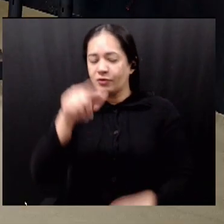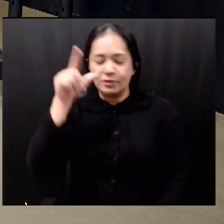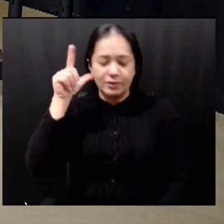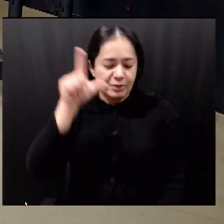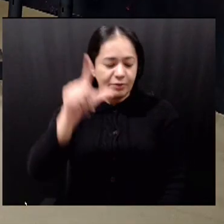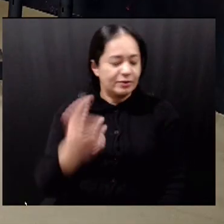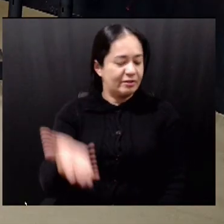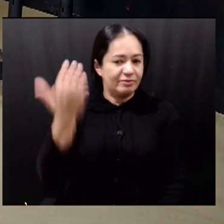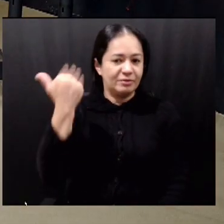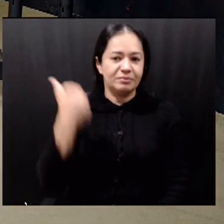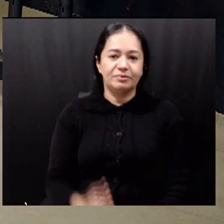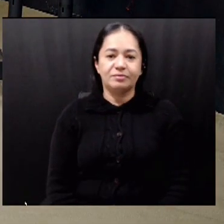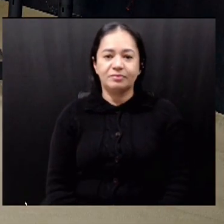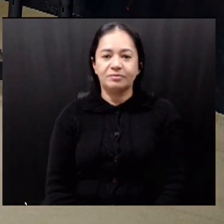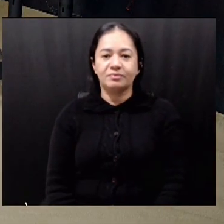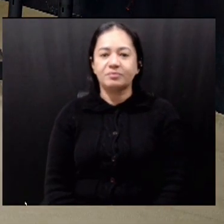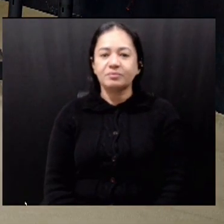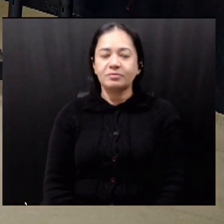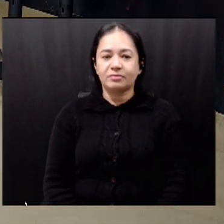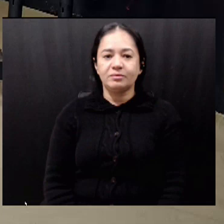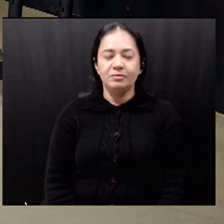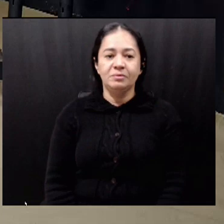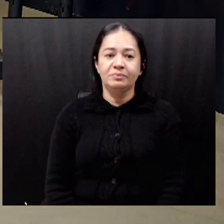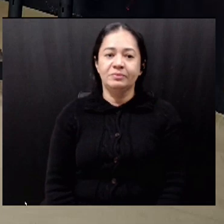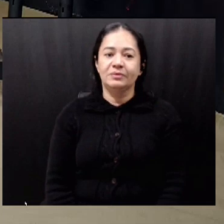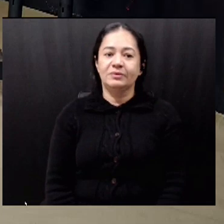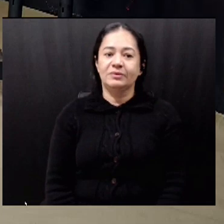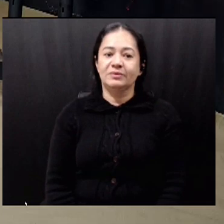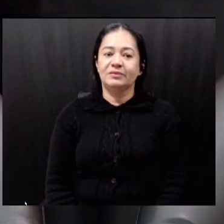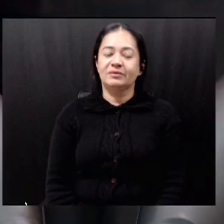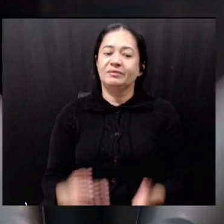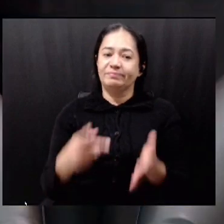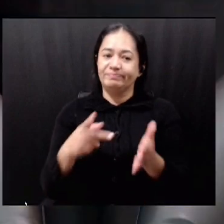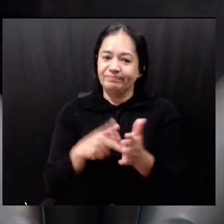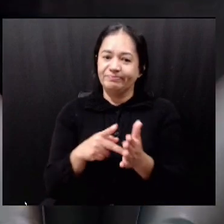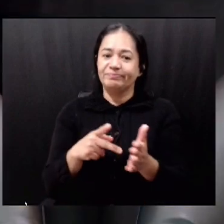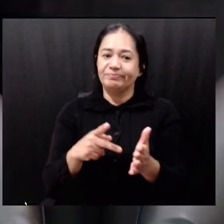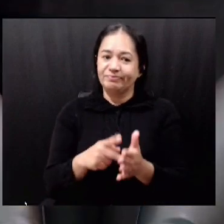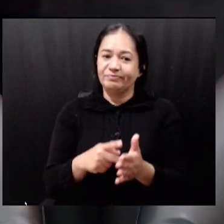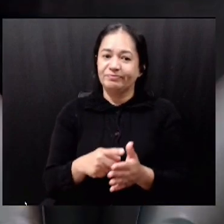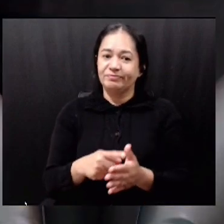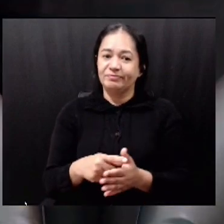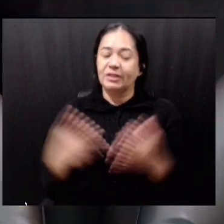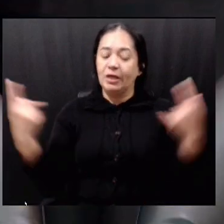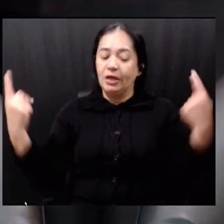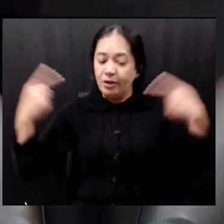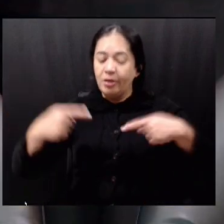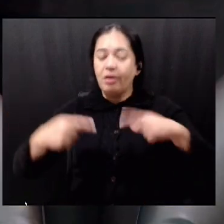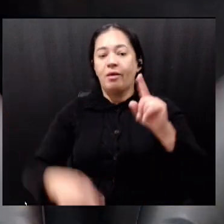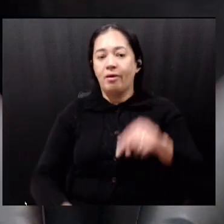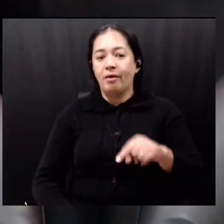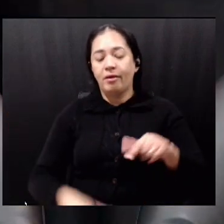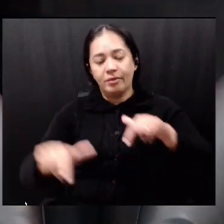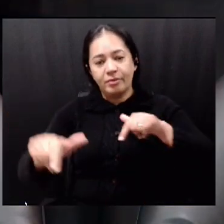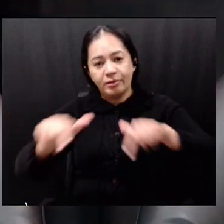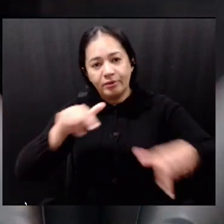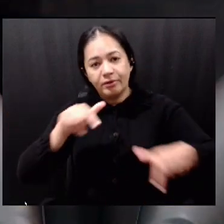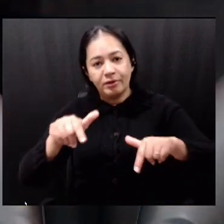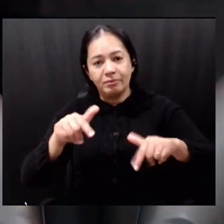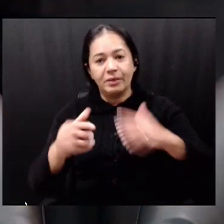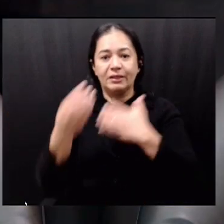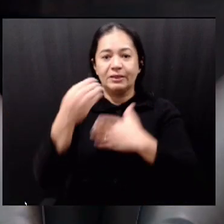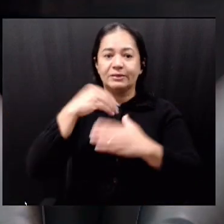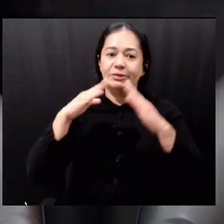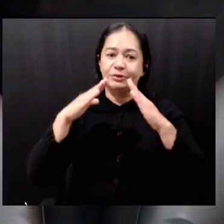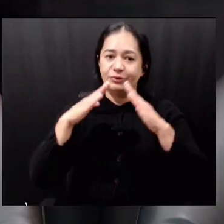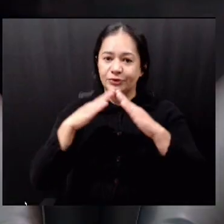Beatriz. É o que a gente falou logo no início. É um desafio, gente, trabalhar ainda mais dentro de casa, porque fica mais